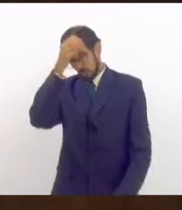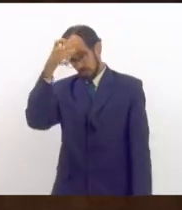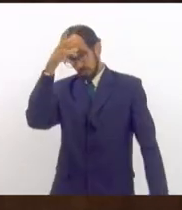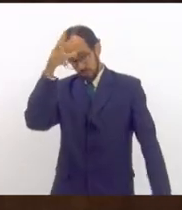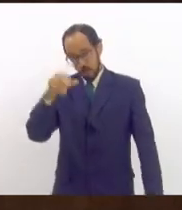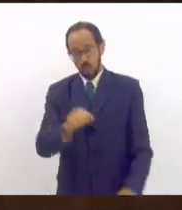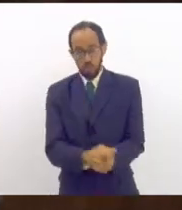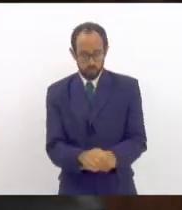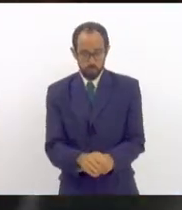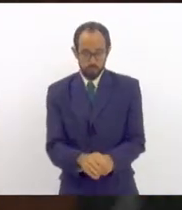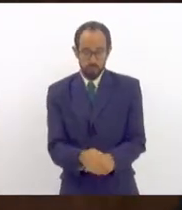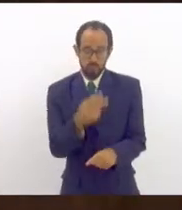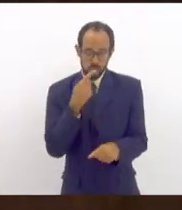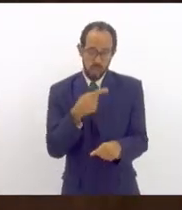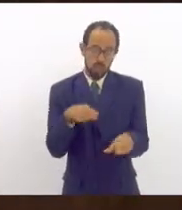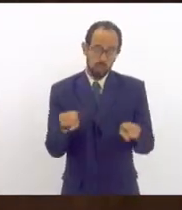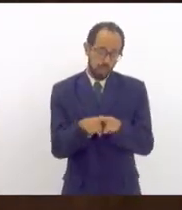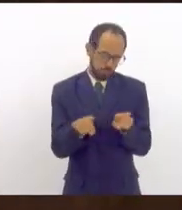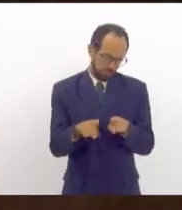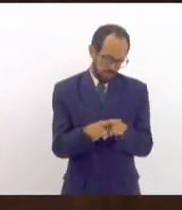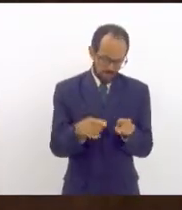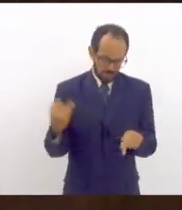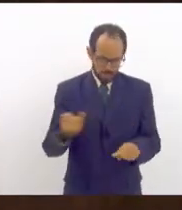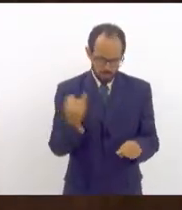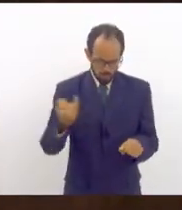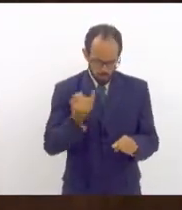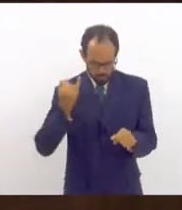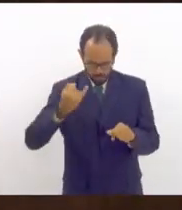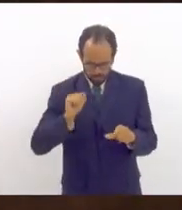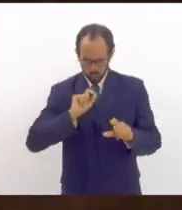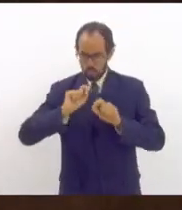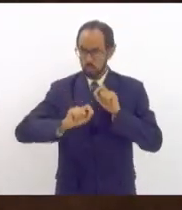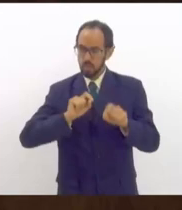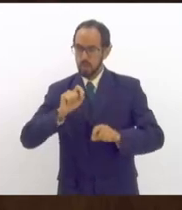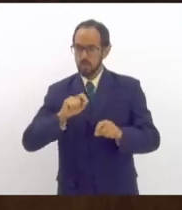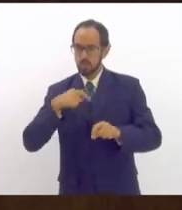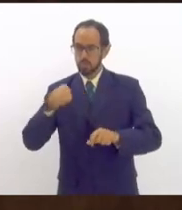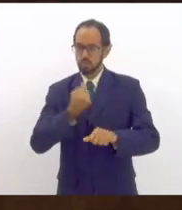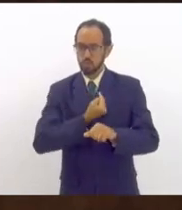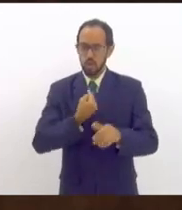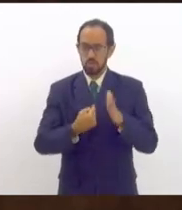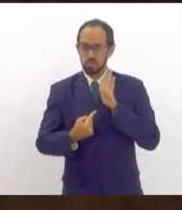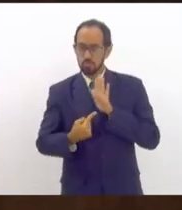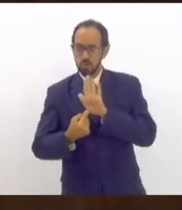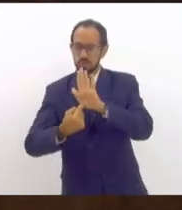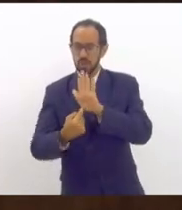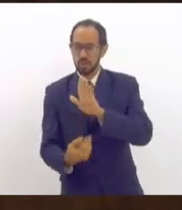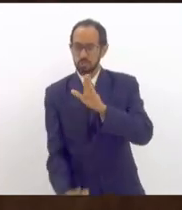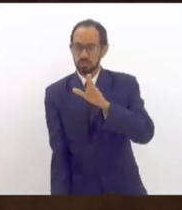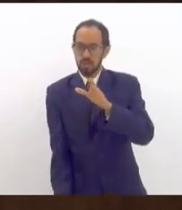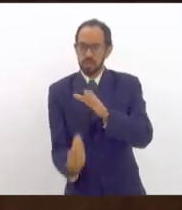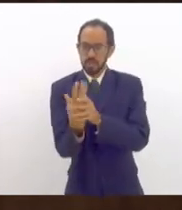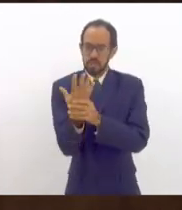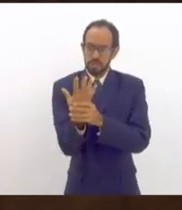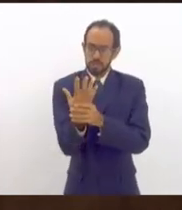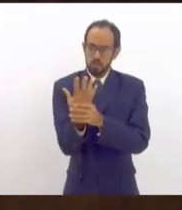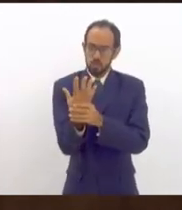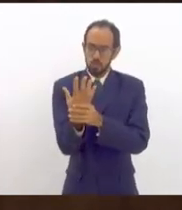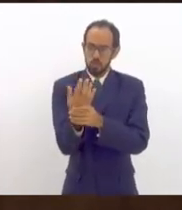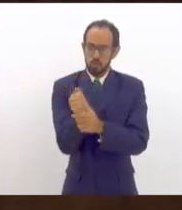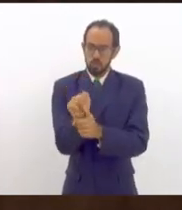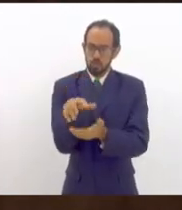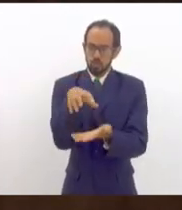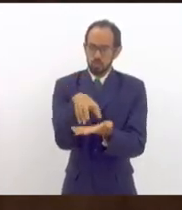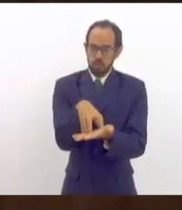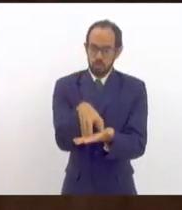colega coloca a importância de apontar a criação de parques